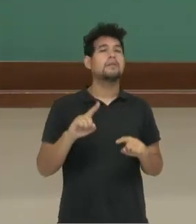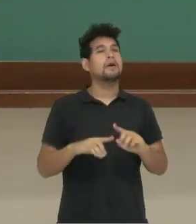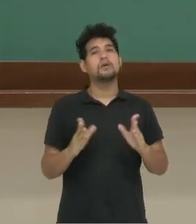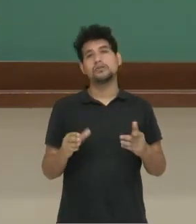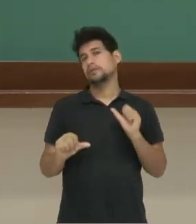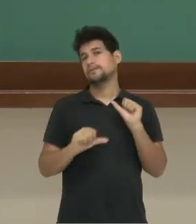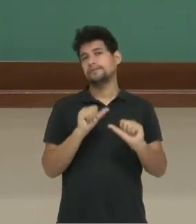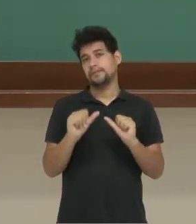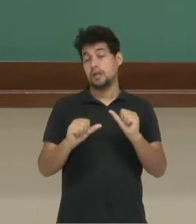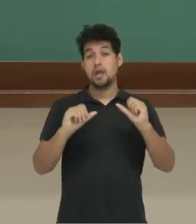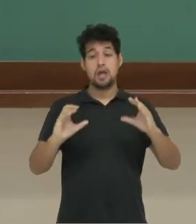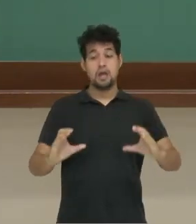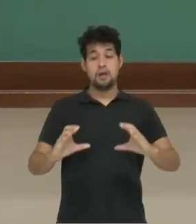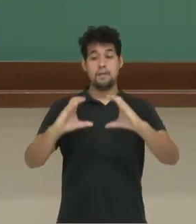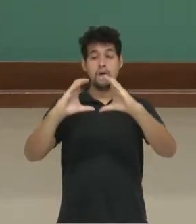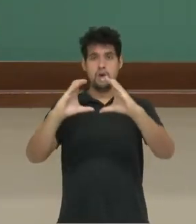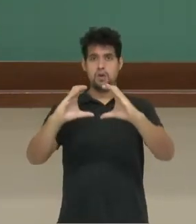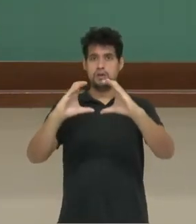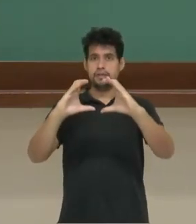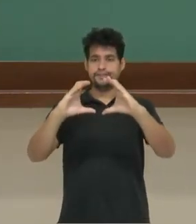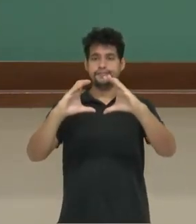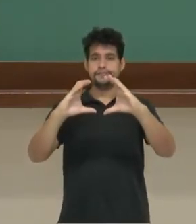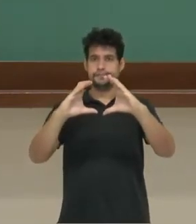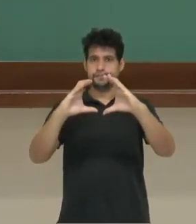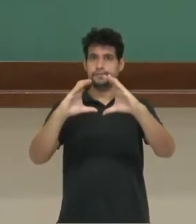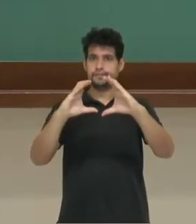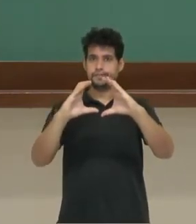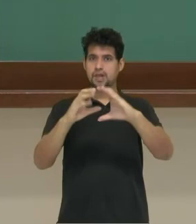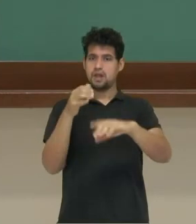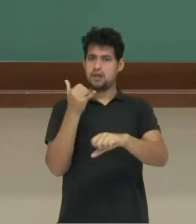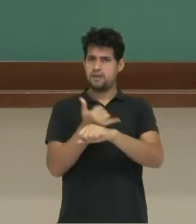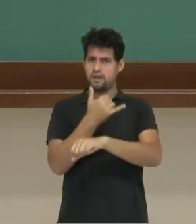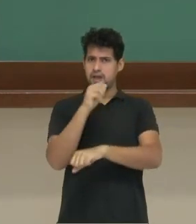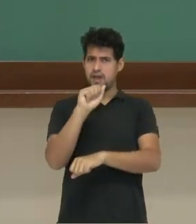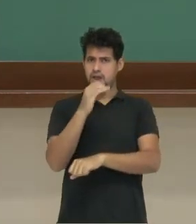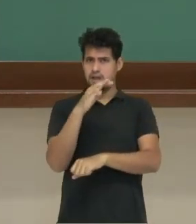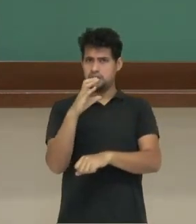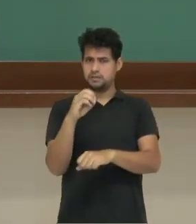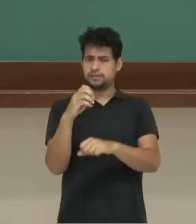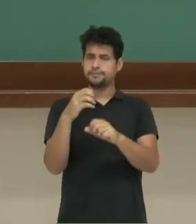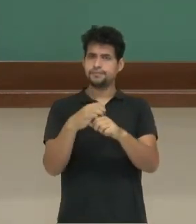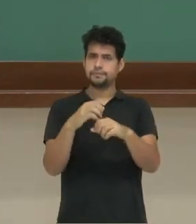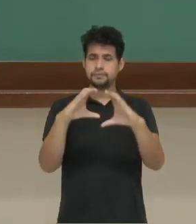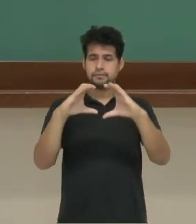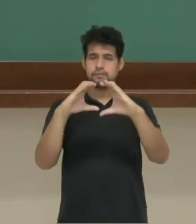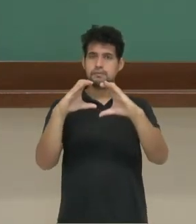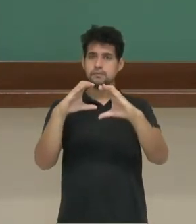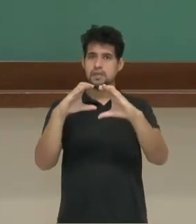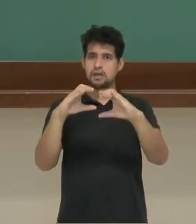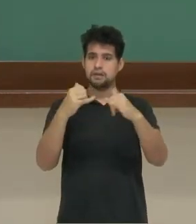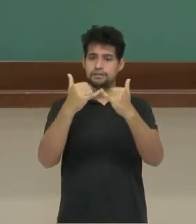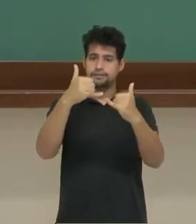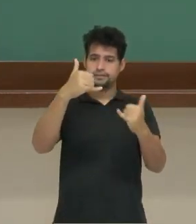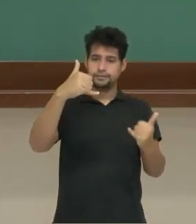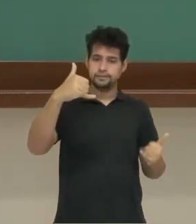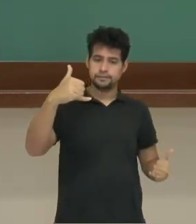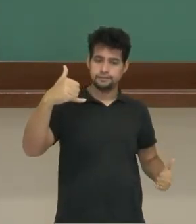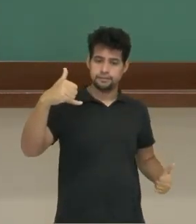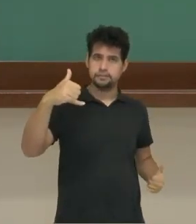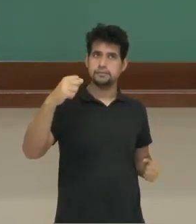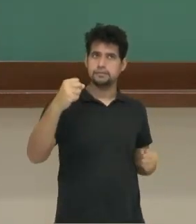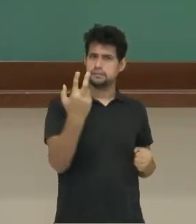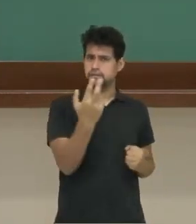é essa bola, essa esfera de aço, o cabo de aço e a argola aonde o atleta segura,